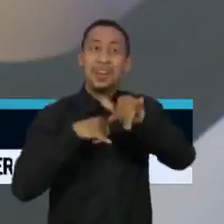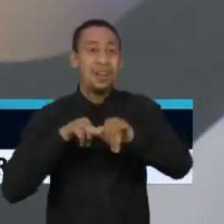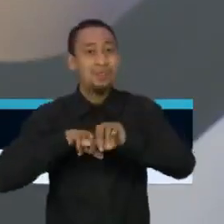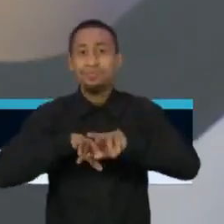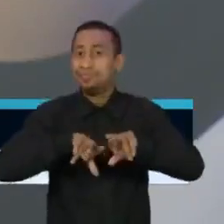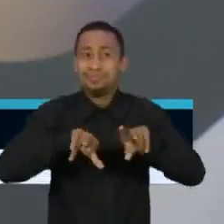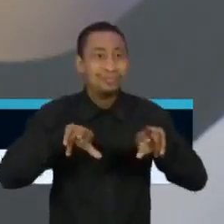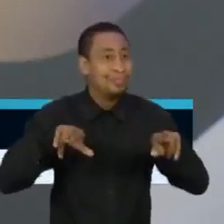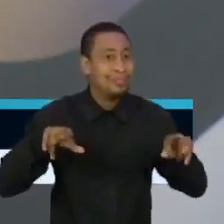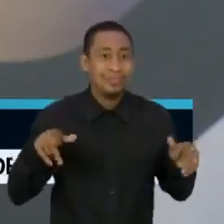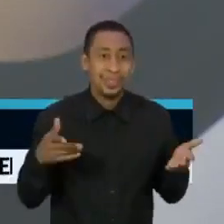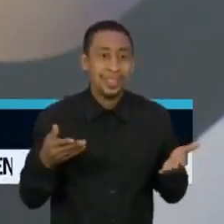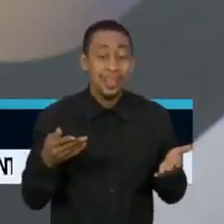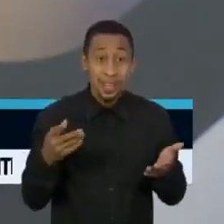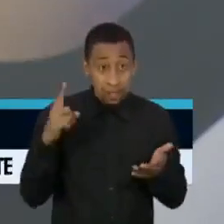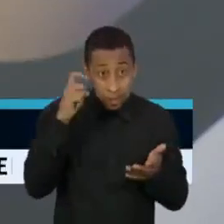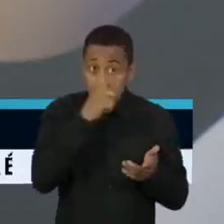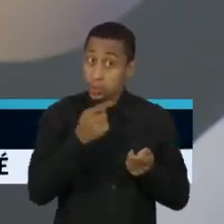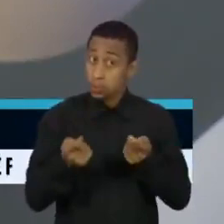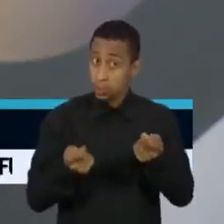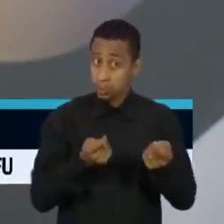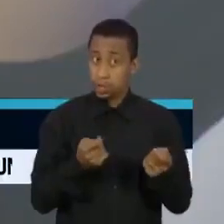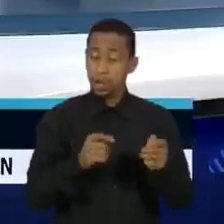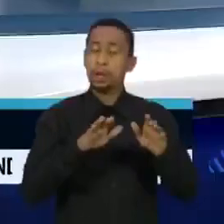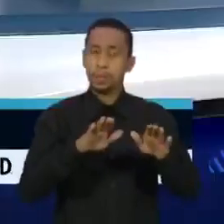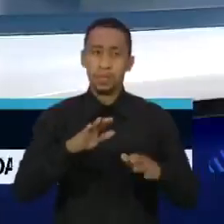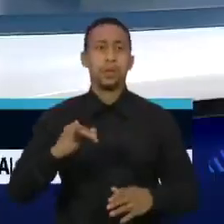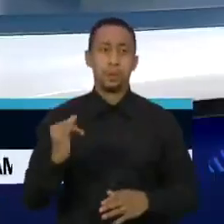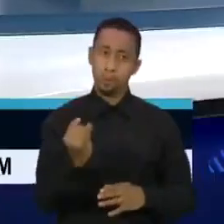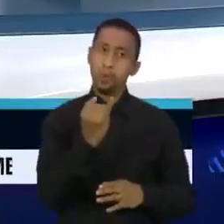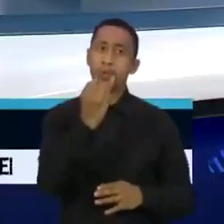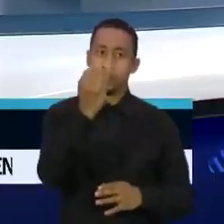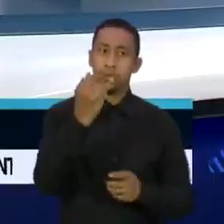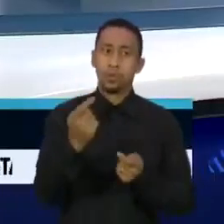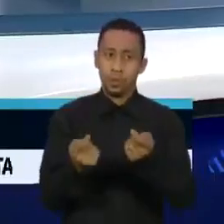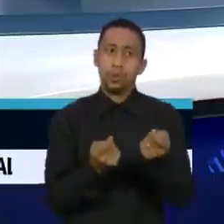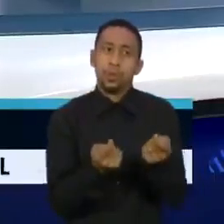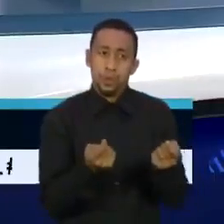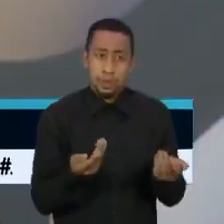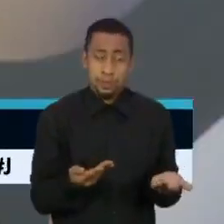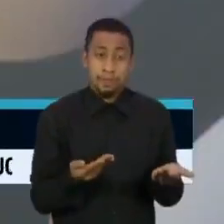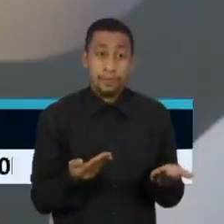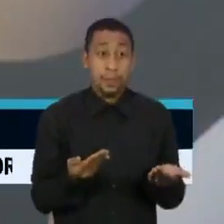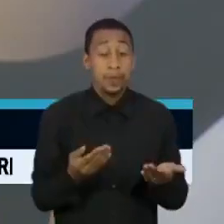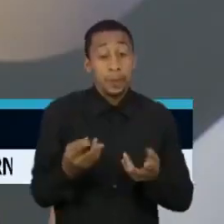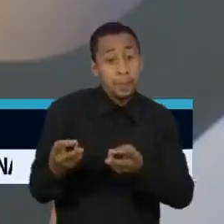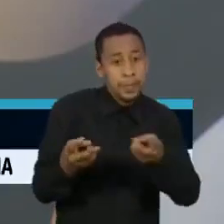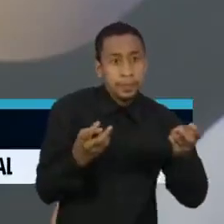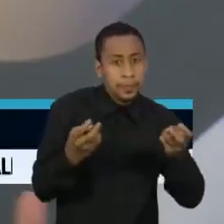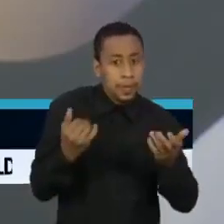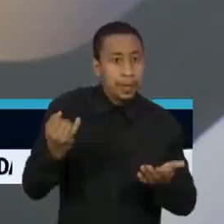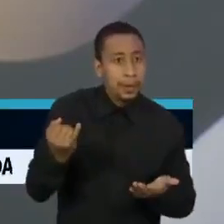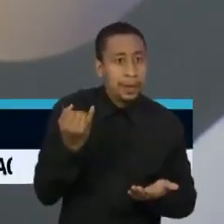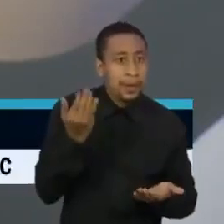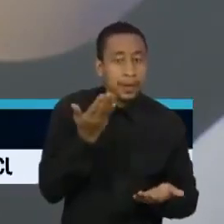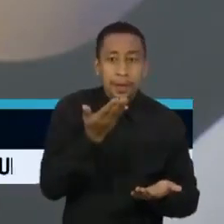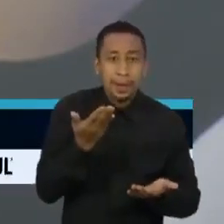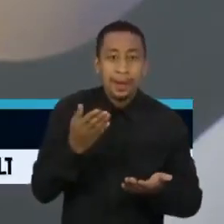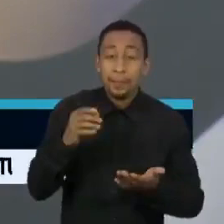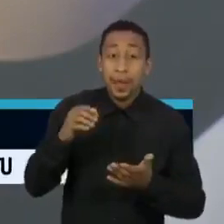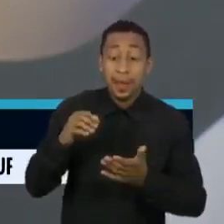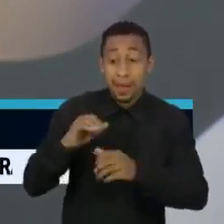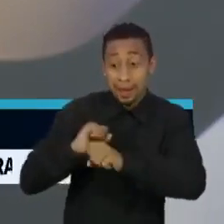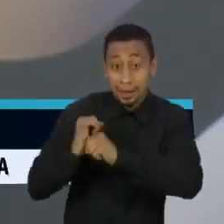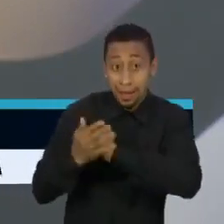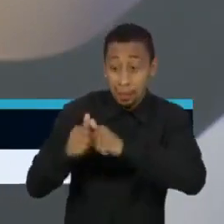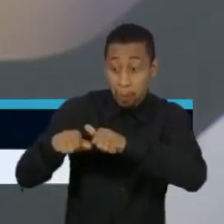é difícil controlar agora importante nos controlarmos até a gente saber como importante essa se aprende anda com em relação às